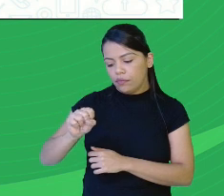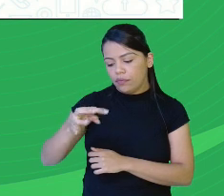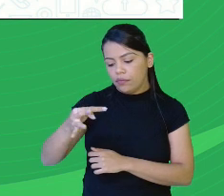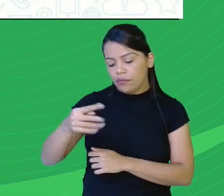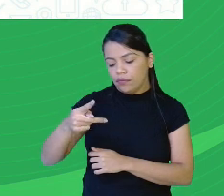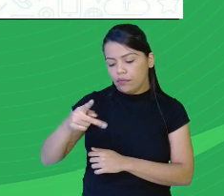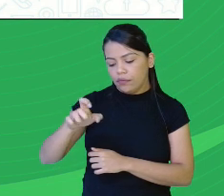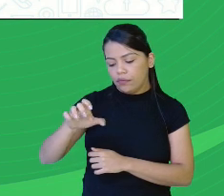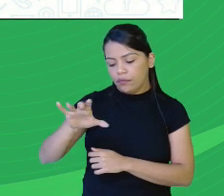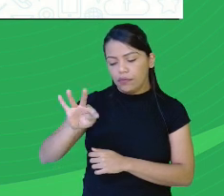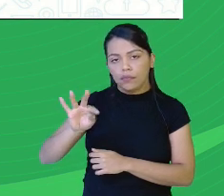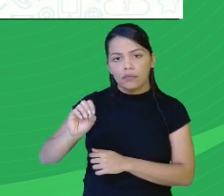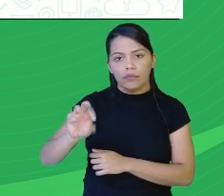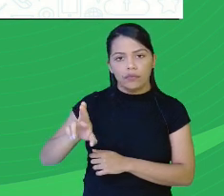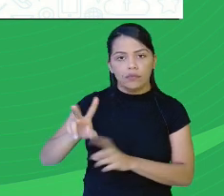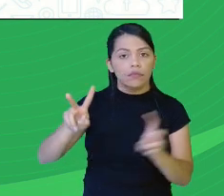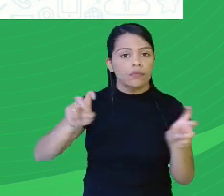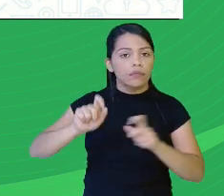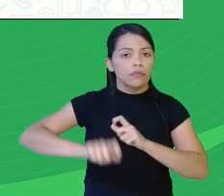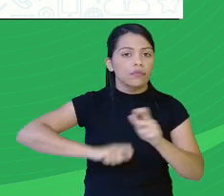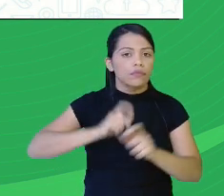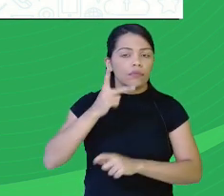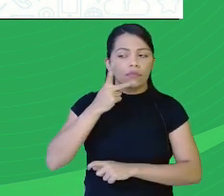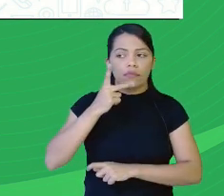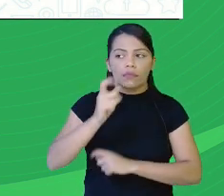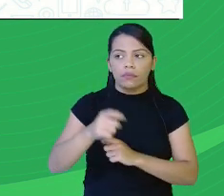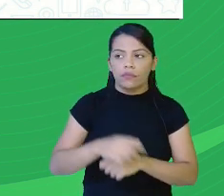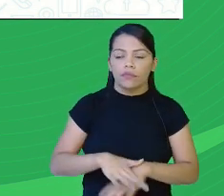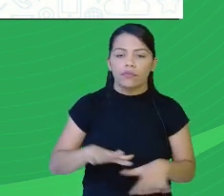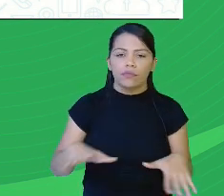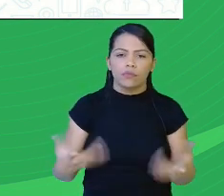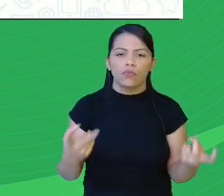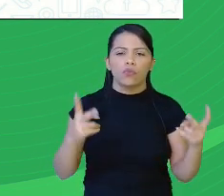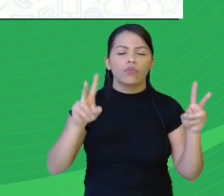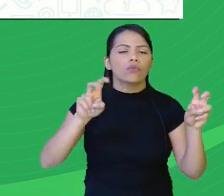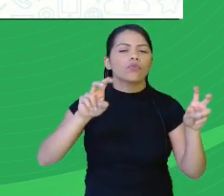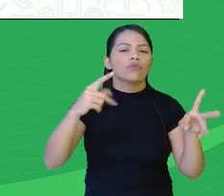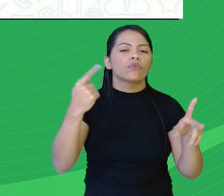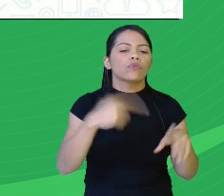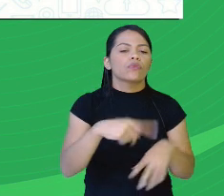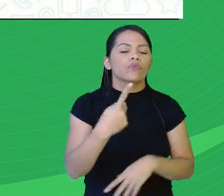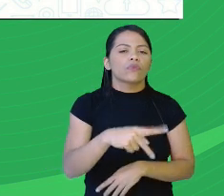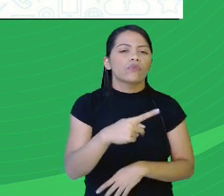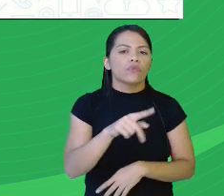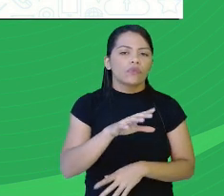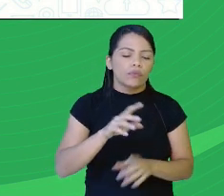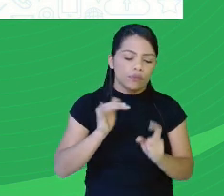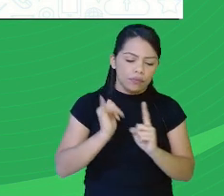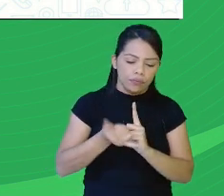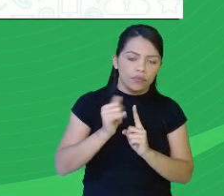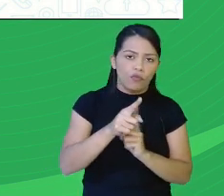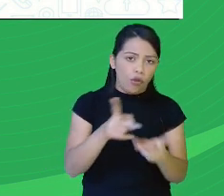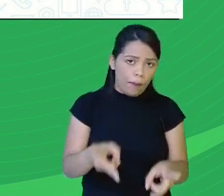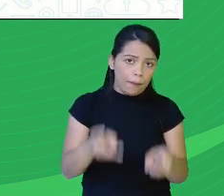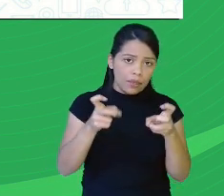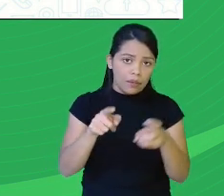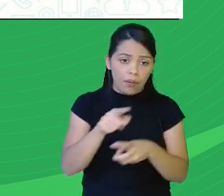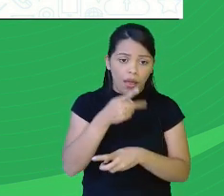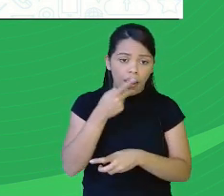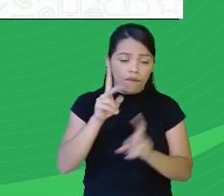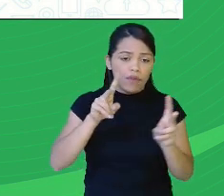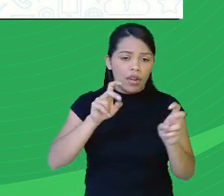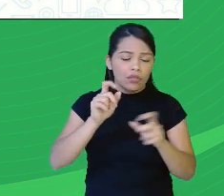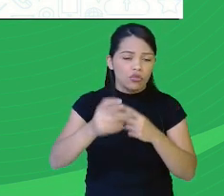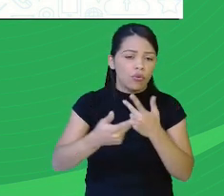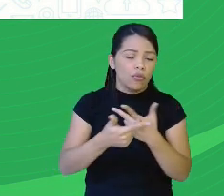1967. Sobre o que trata? Qual o tema dessa crônica? Você percebeu? Ela fala de um tema